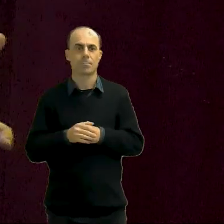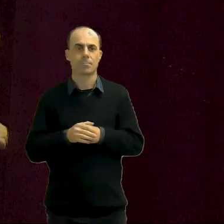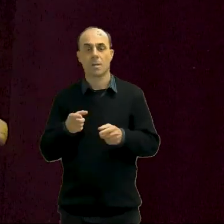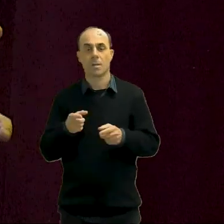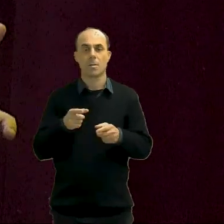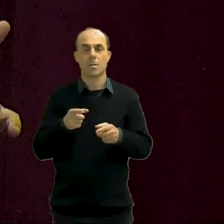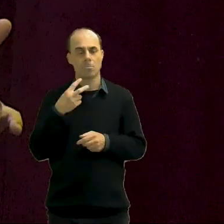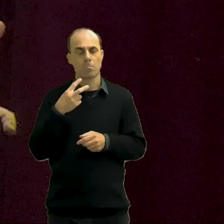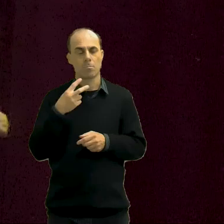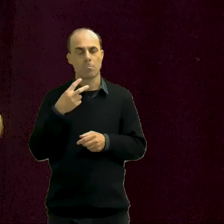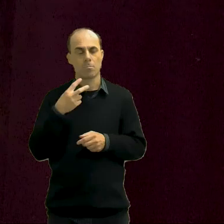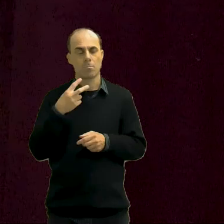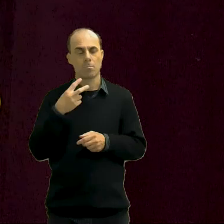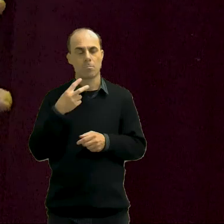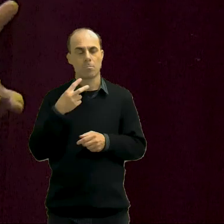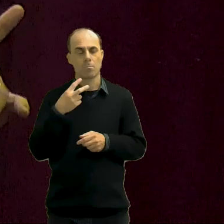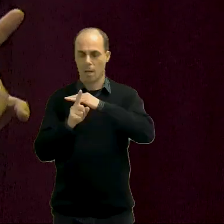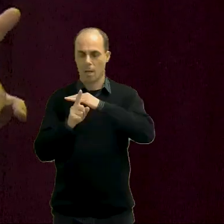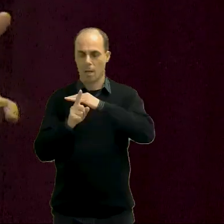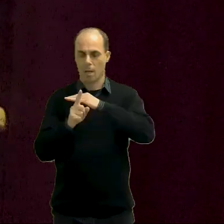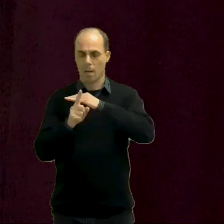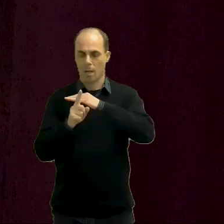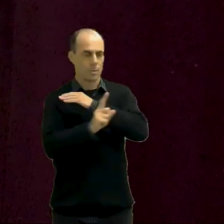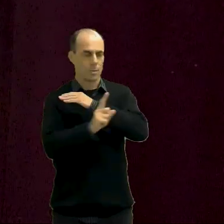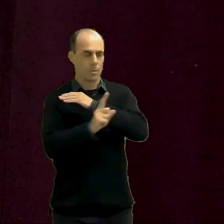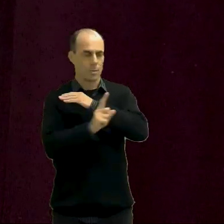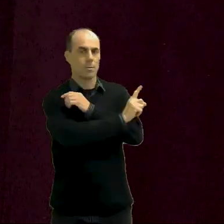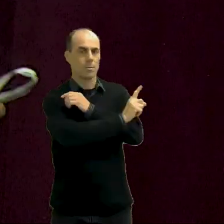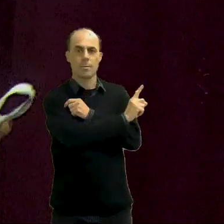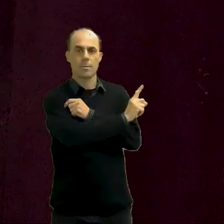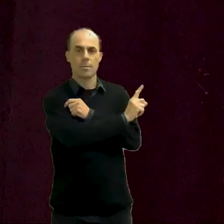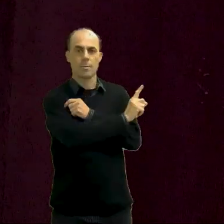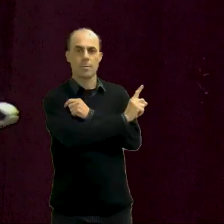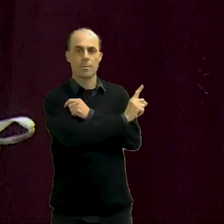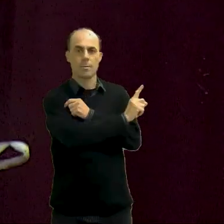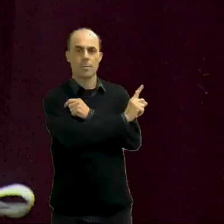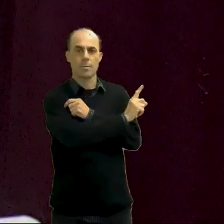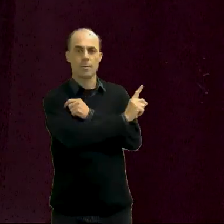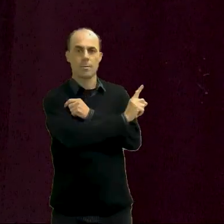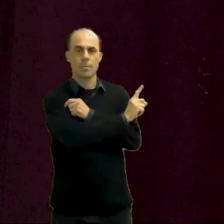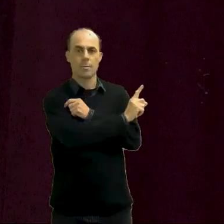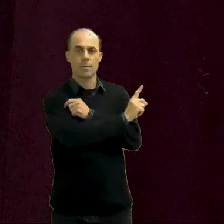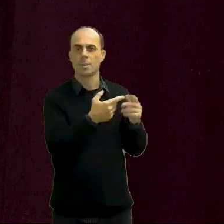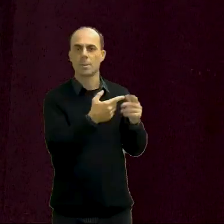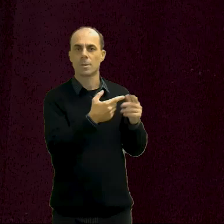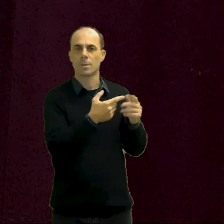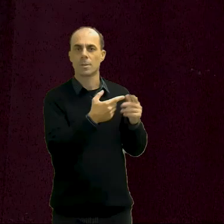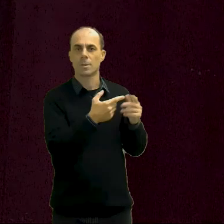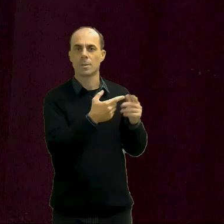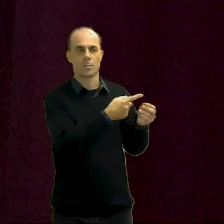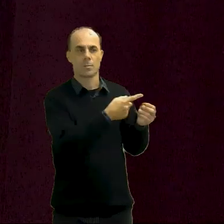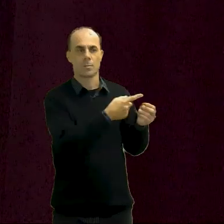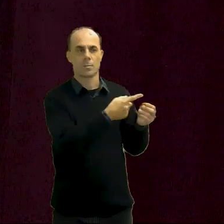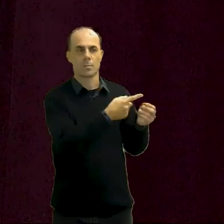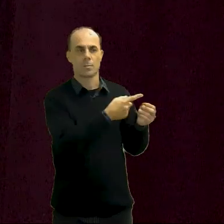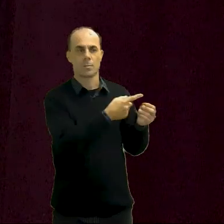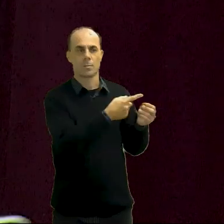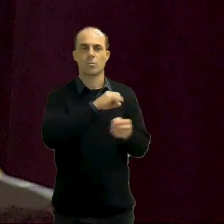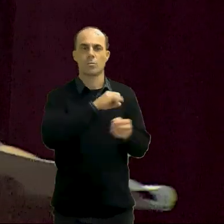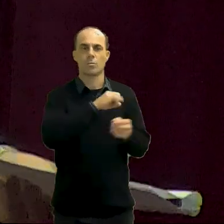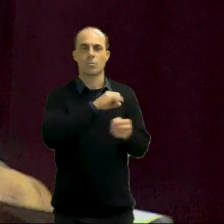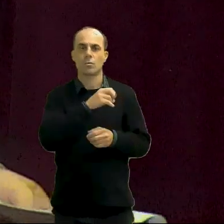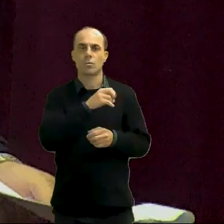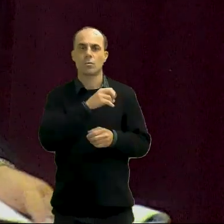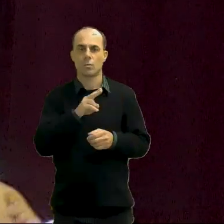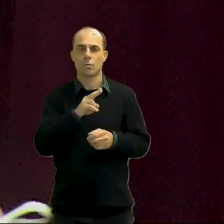e eh buscar a justificativa apenas porque não dava para levar a a a